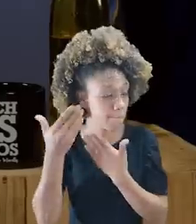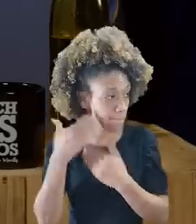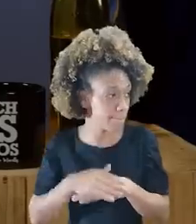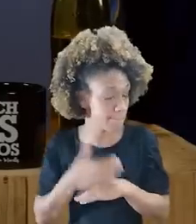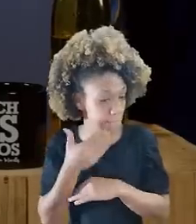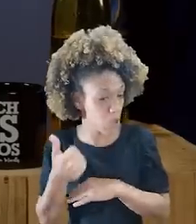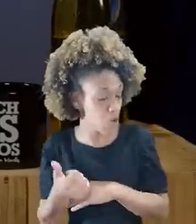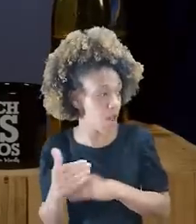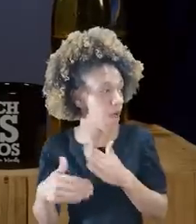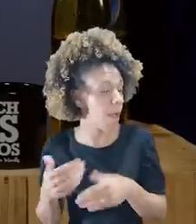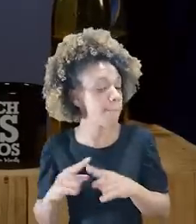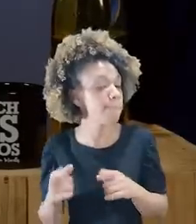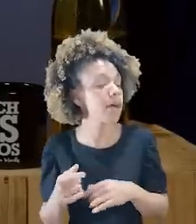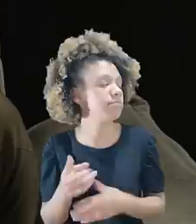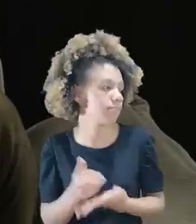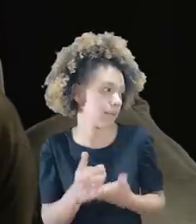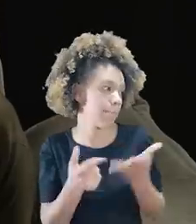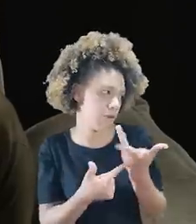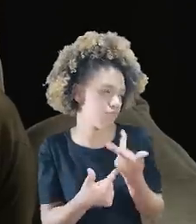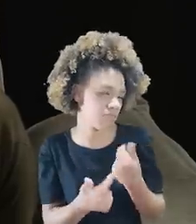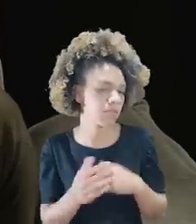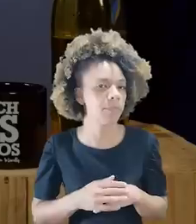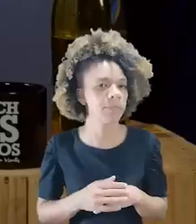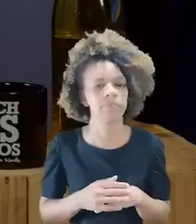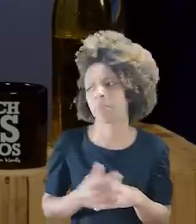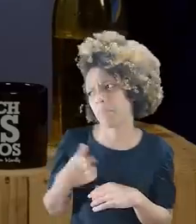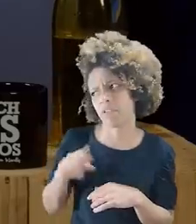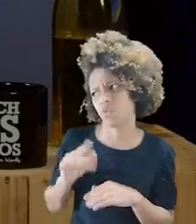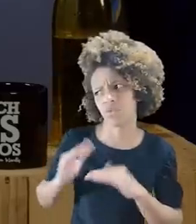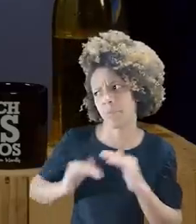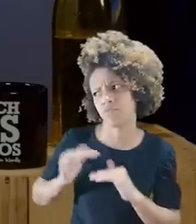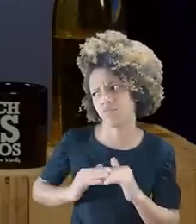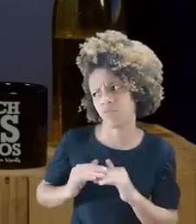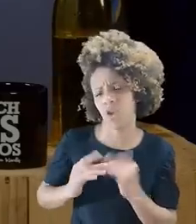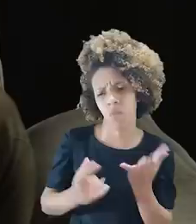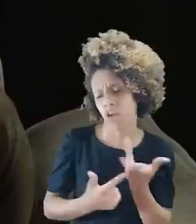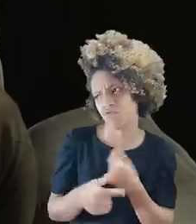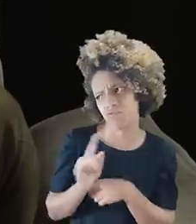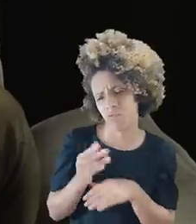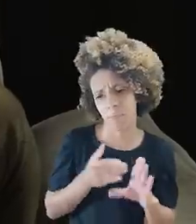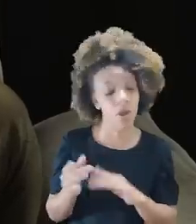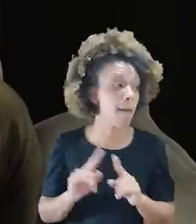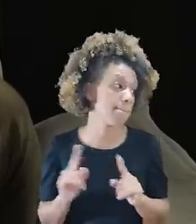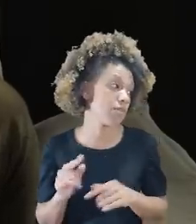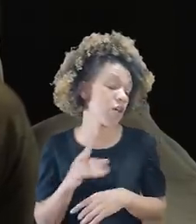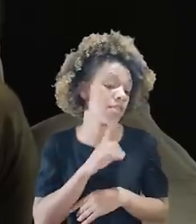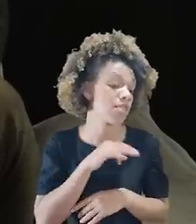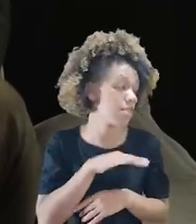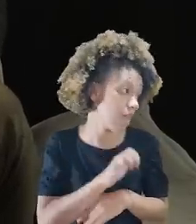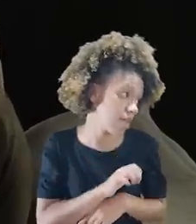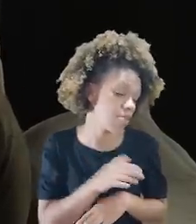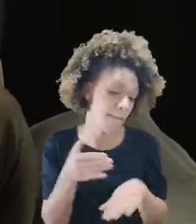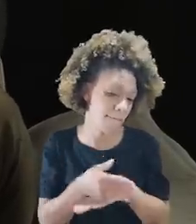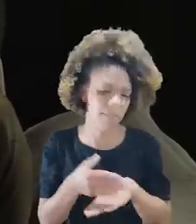não não não tô muito não Ah mas você foi você foi no programa não eu sou eu sempre vou ser uma artista É ISO que eu tô falando você tem um lado ali que porque